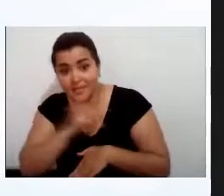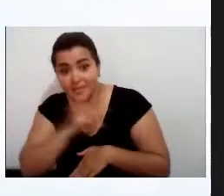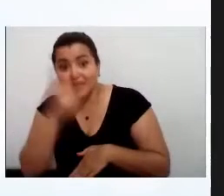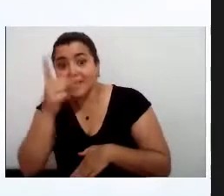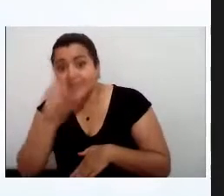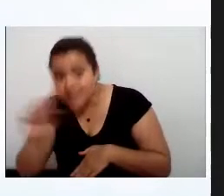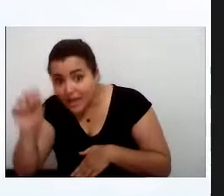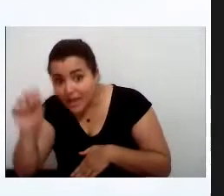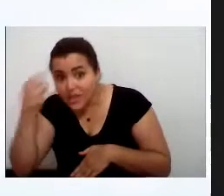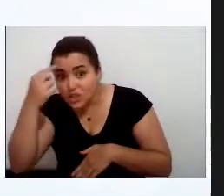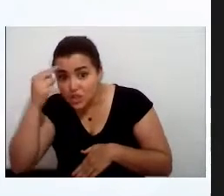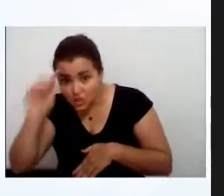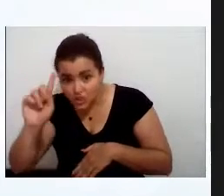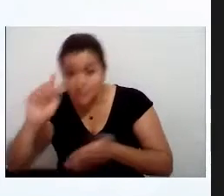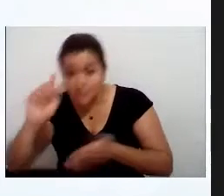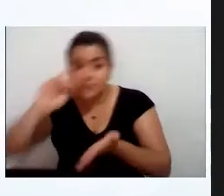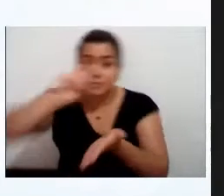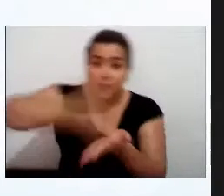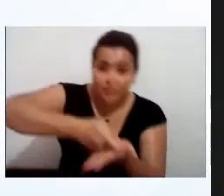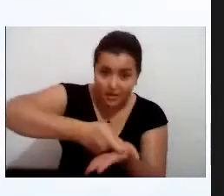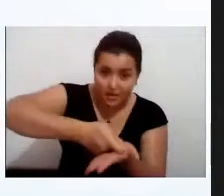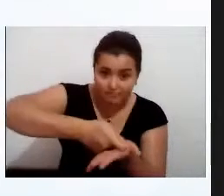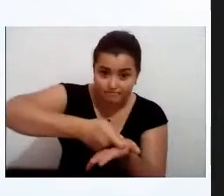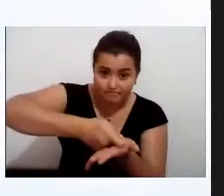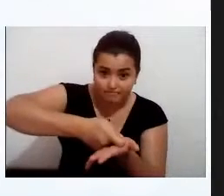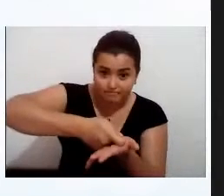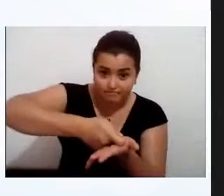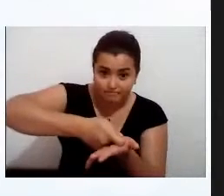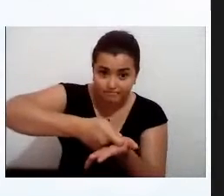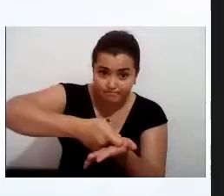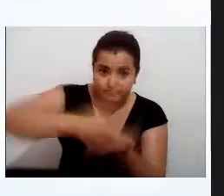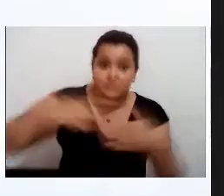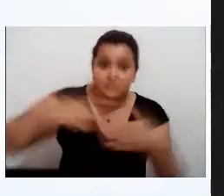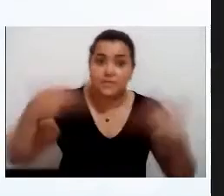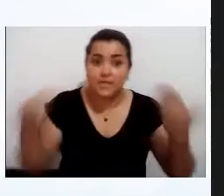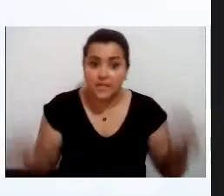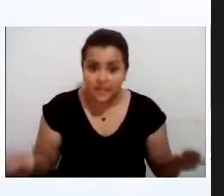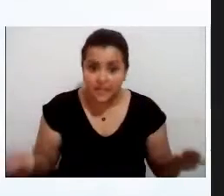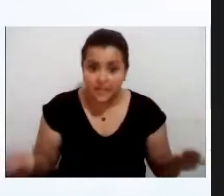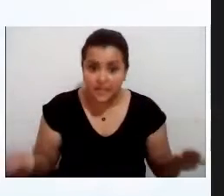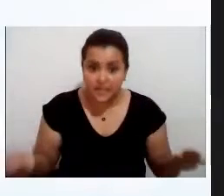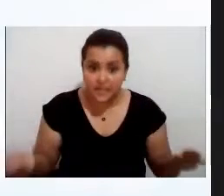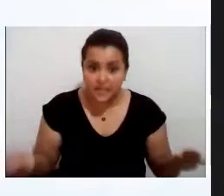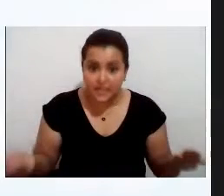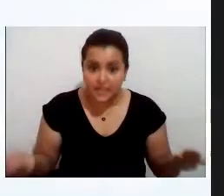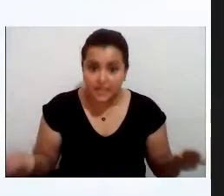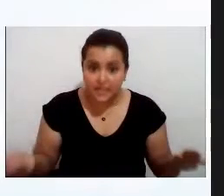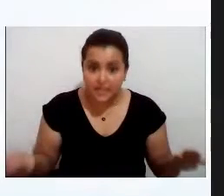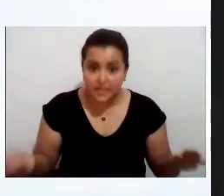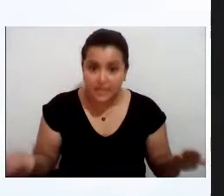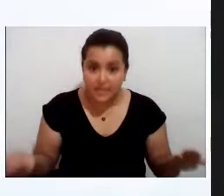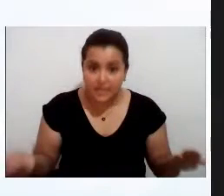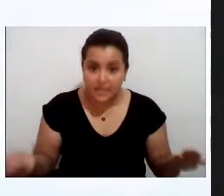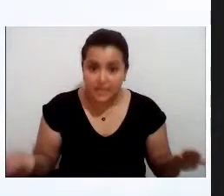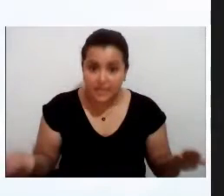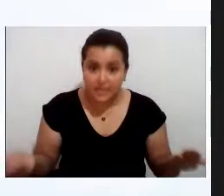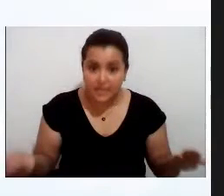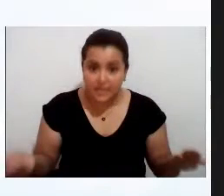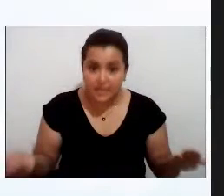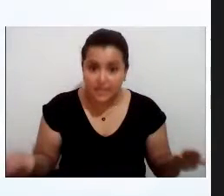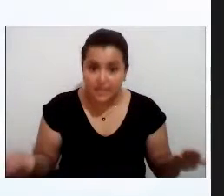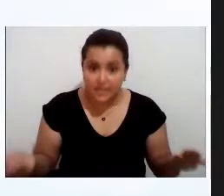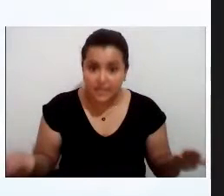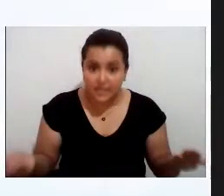lá na lei, está consignado na lei. Aí o trabalhador espera 10 dias, 11 dias, 15 dias, fala, não recebi. Ele vai lá na empresa e fala, não,